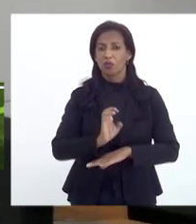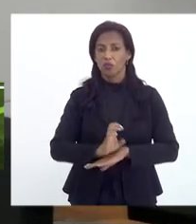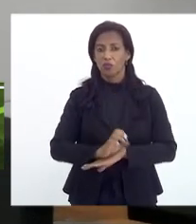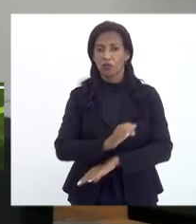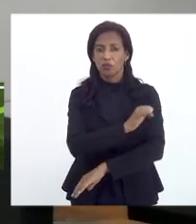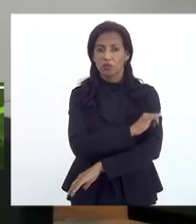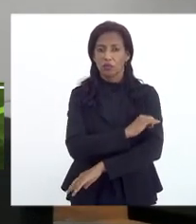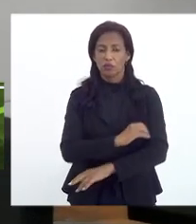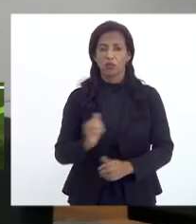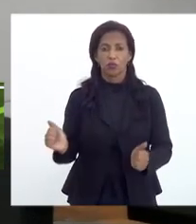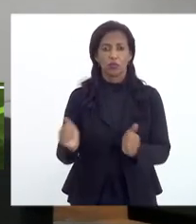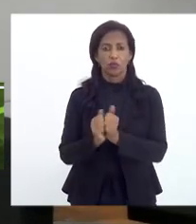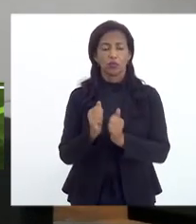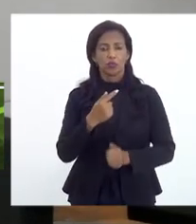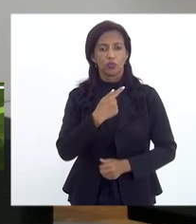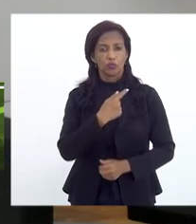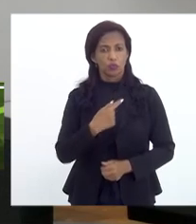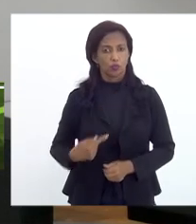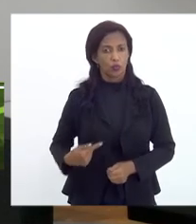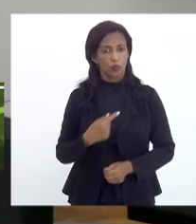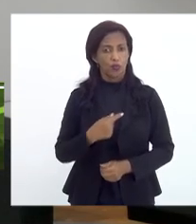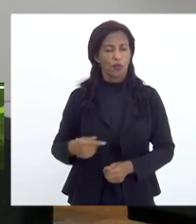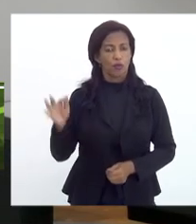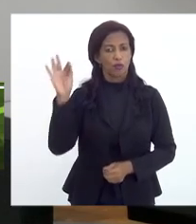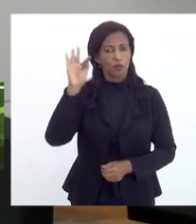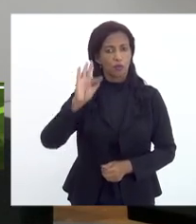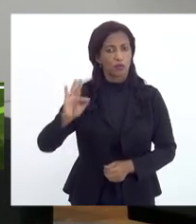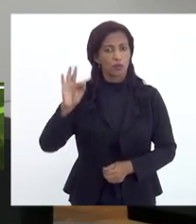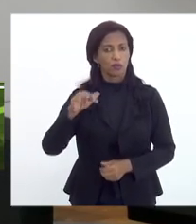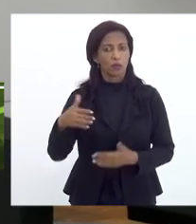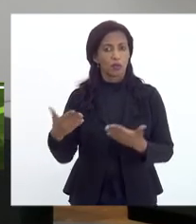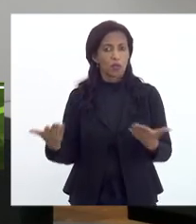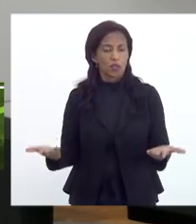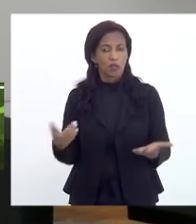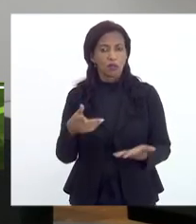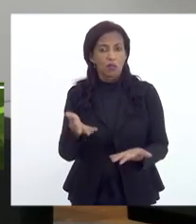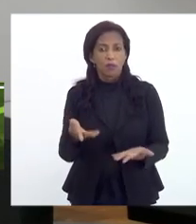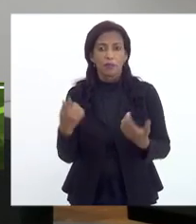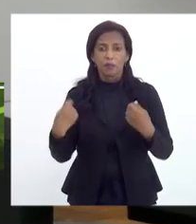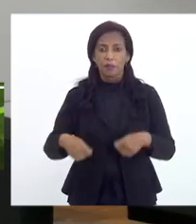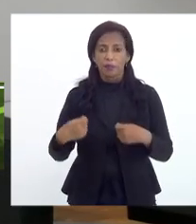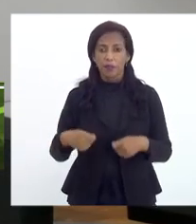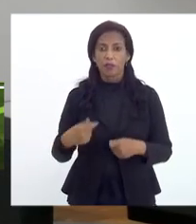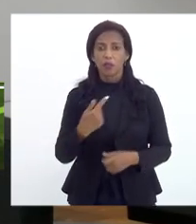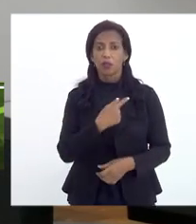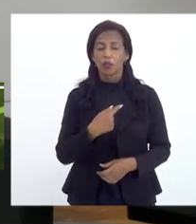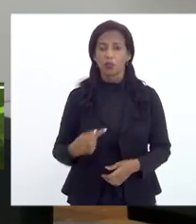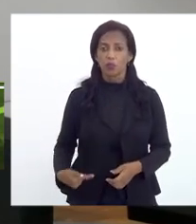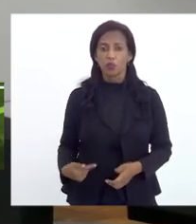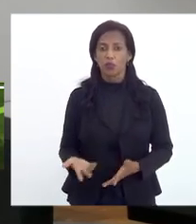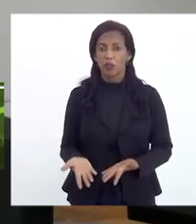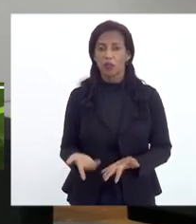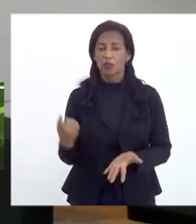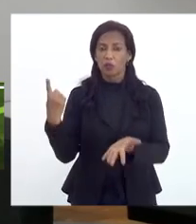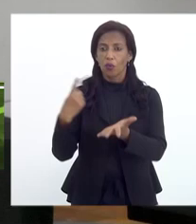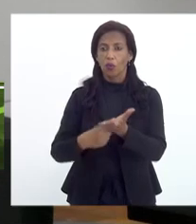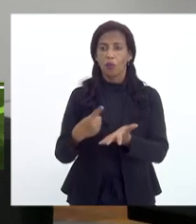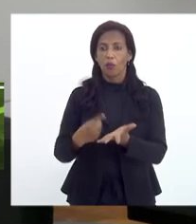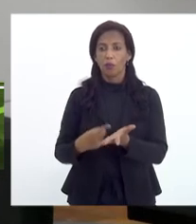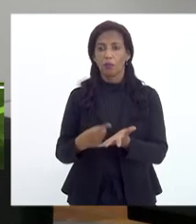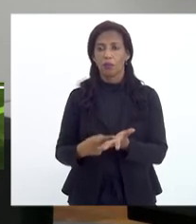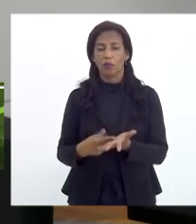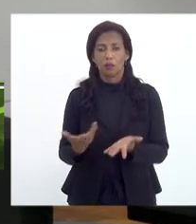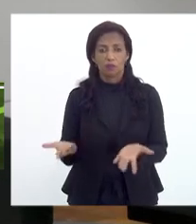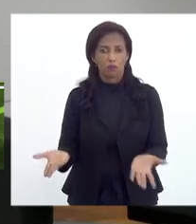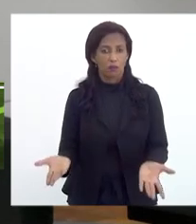de Janeiro Com o governo Do governo Federal E isso é algo Que a gente precisa Que o governo Se comprometa A fazer